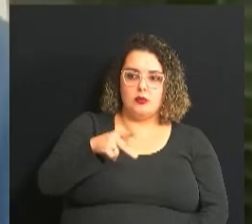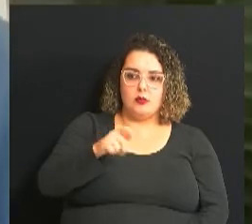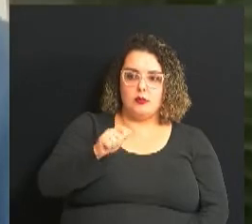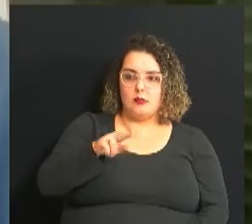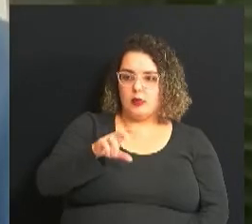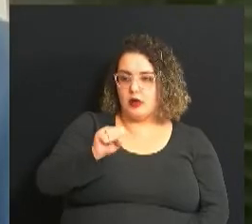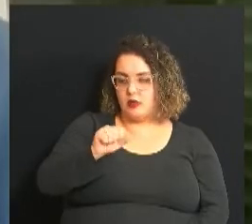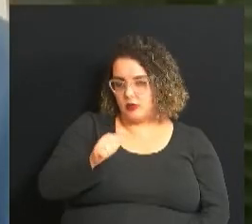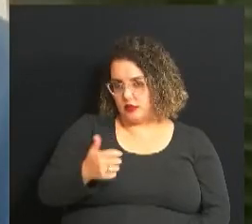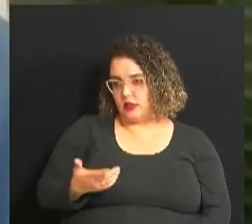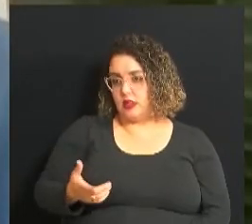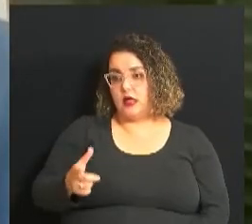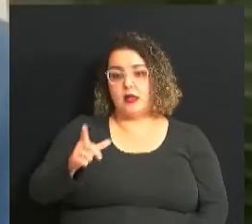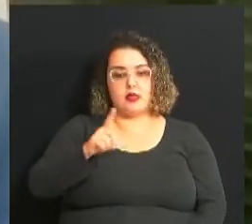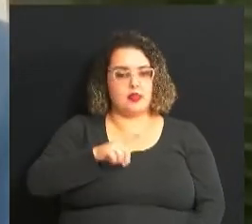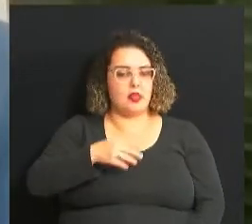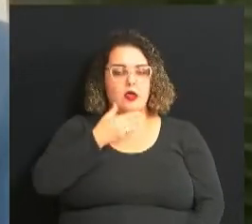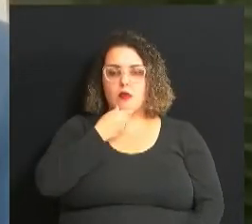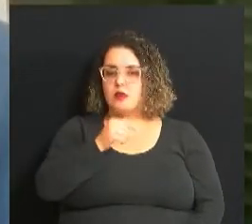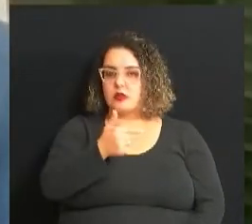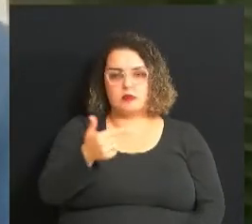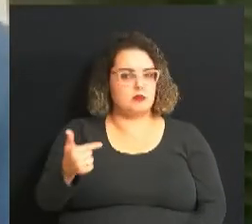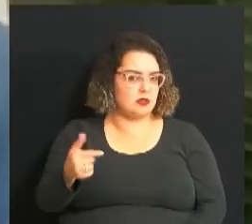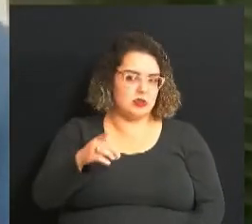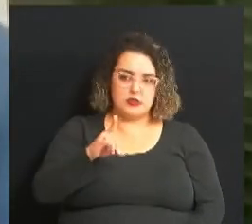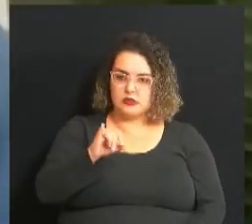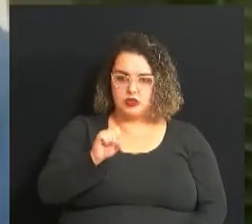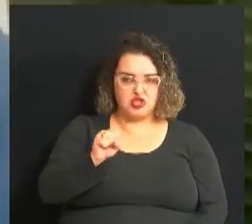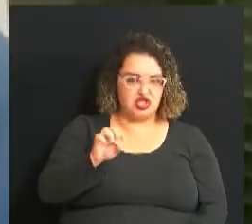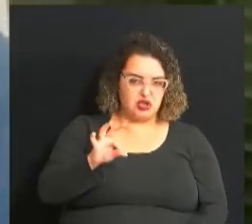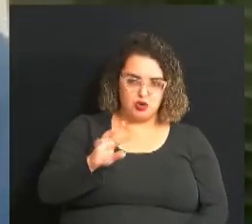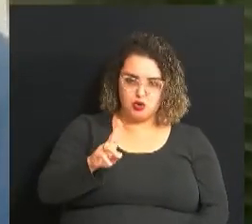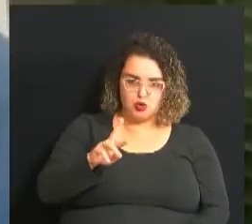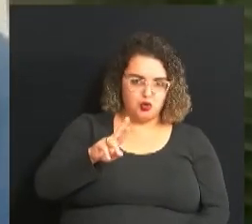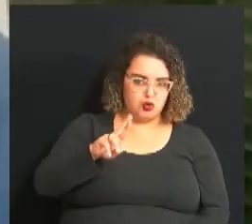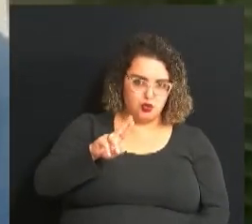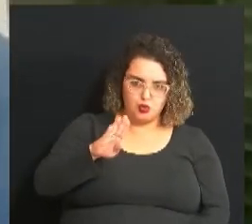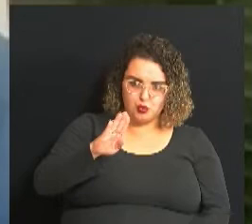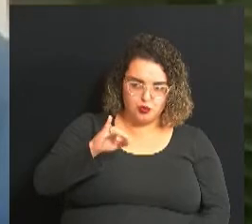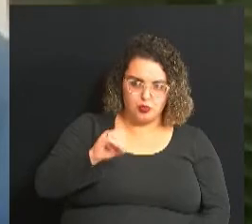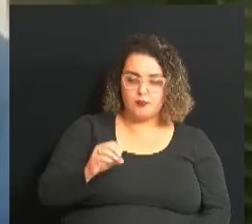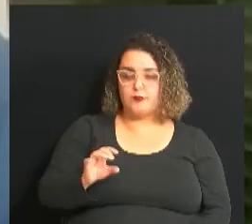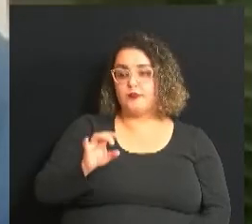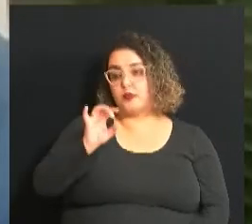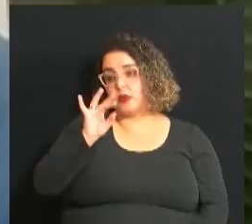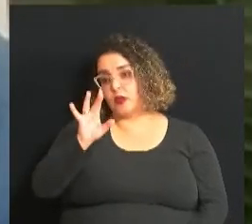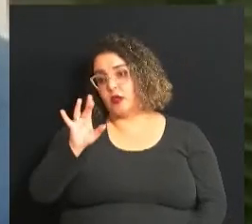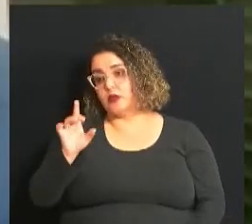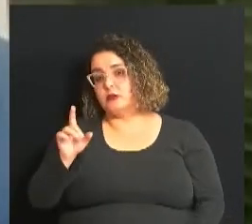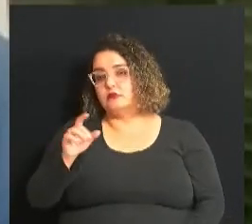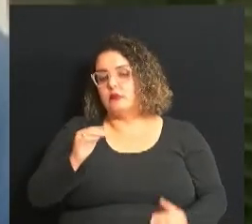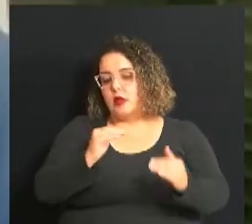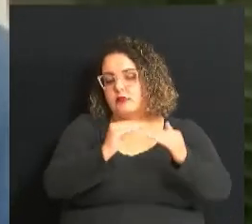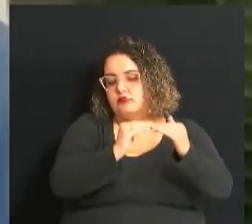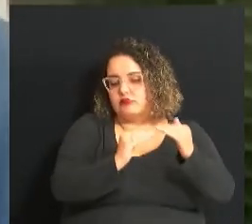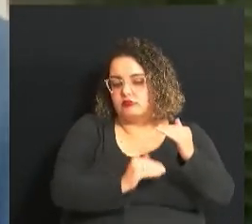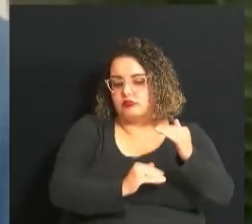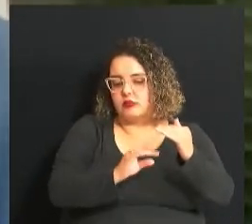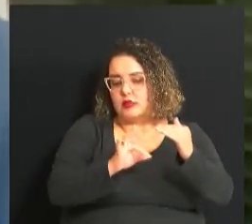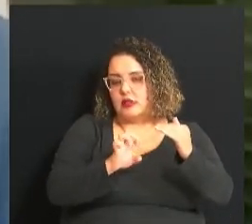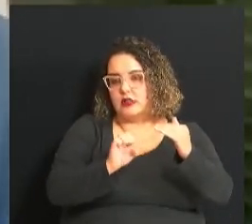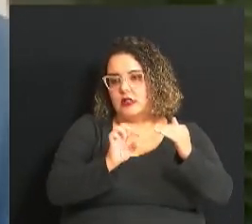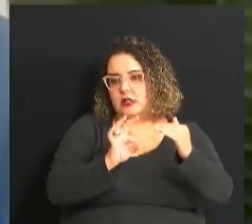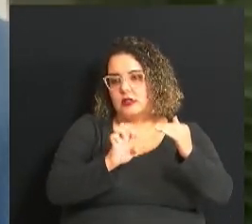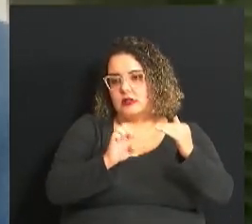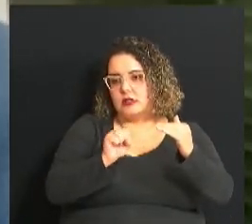esse distúrbio. E a gente só vincula a situação de diminuição da testosterona com a idade. E